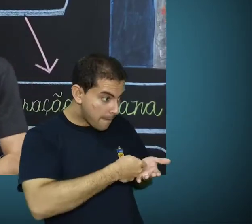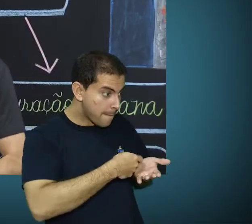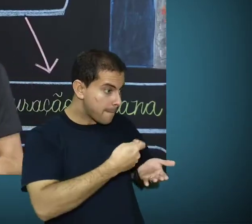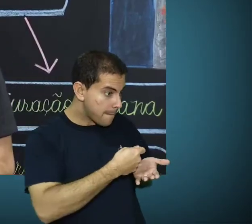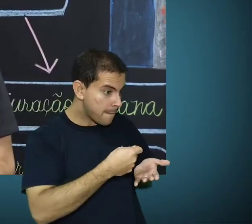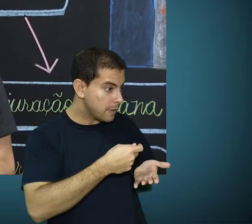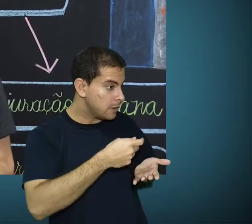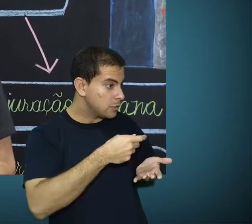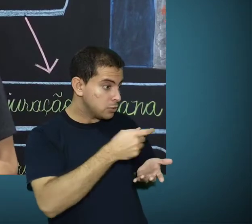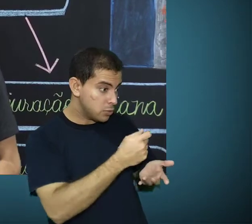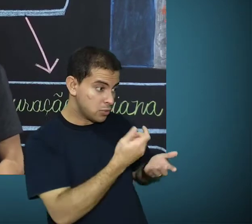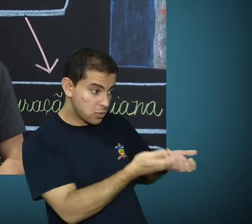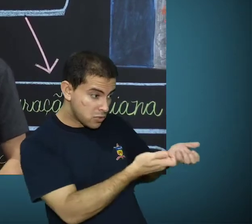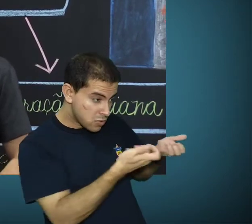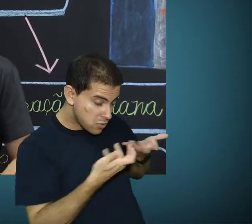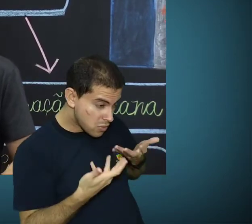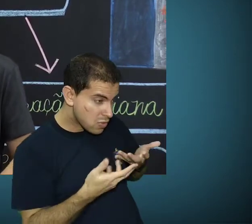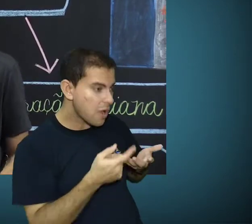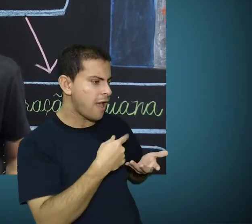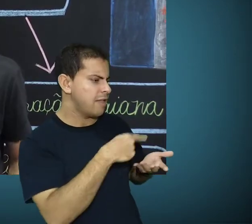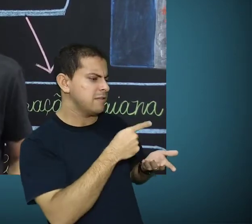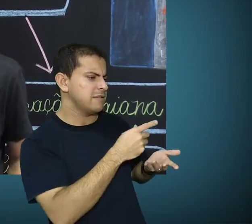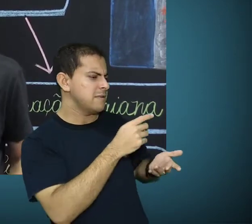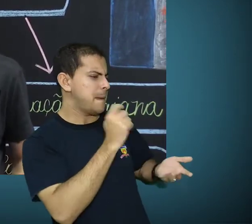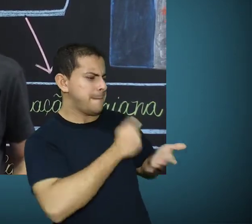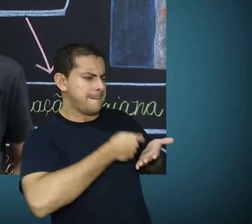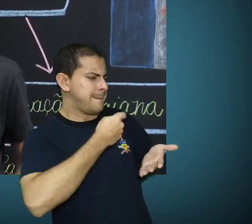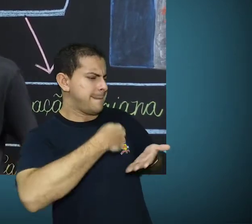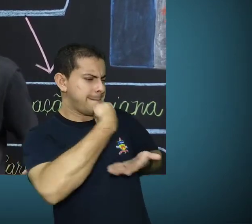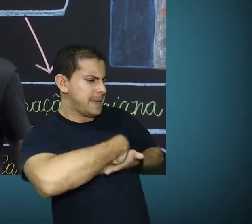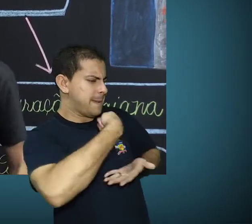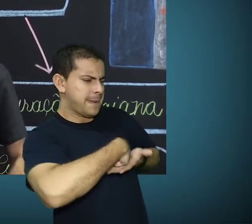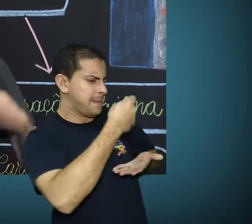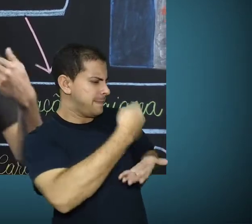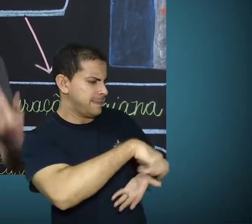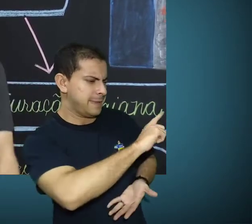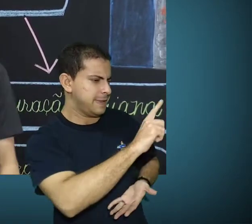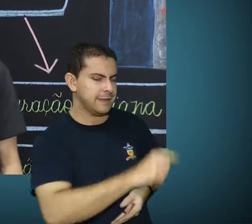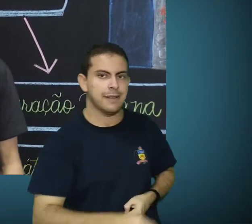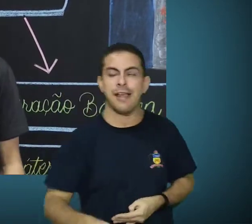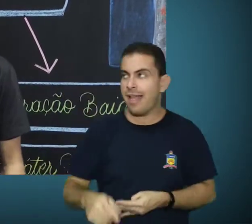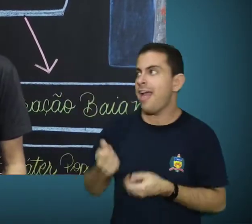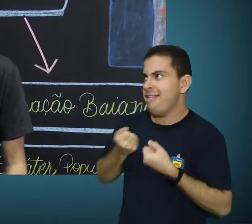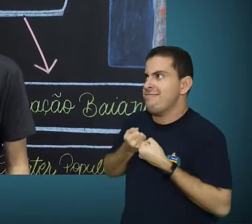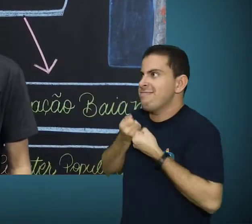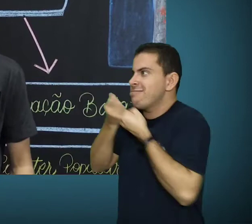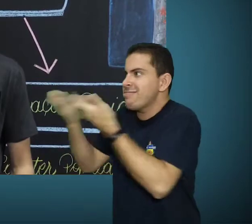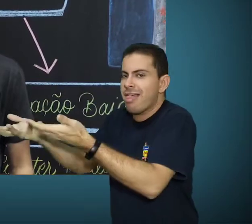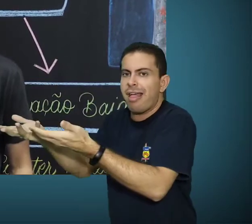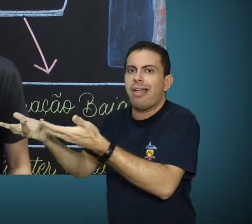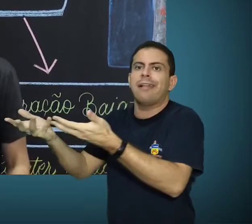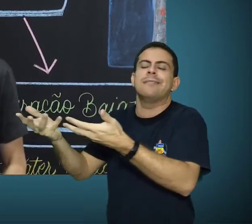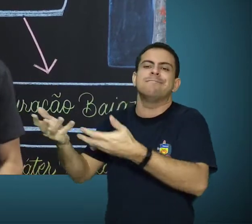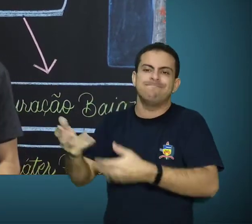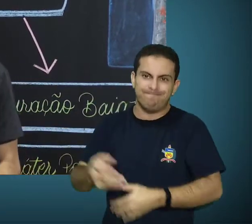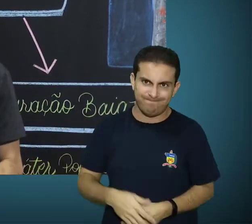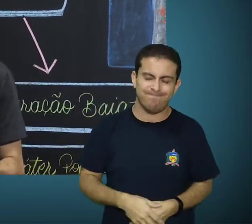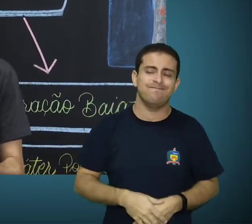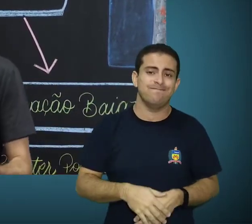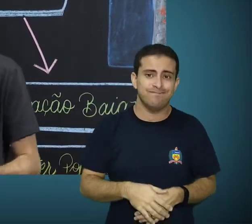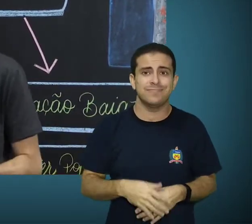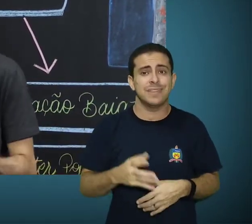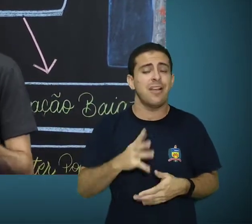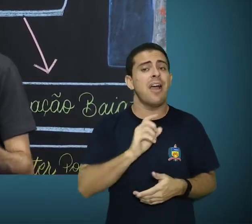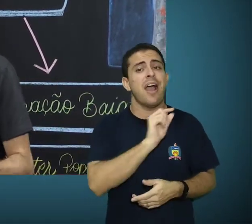para acontecer do levante foi descoberto pelas autoridades antes de fato ocorrer. Isso fez com